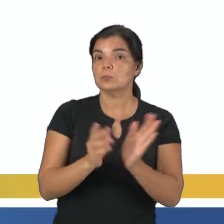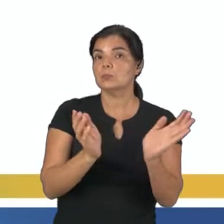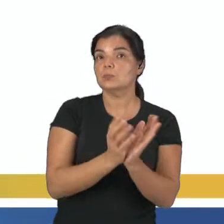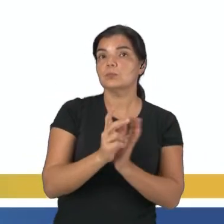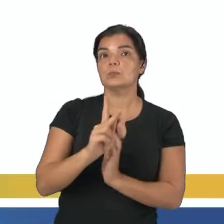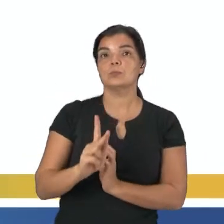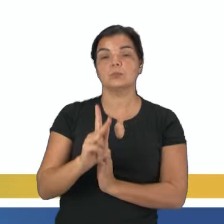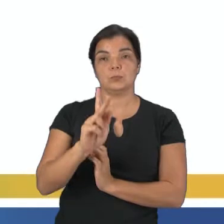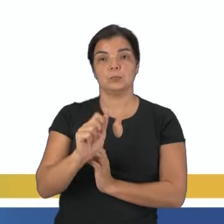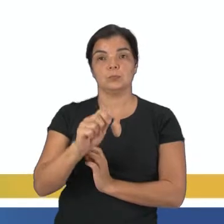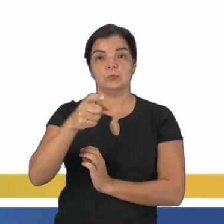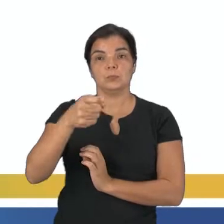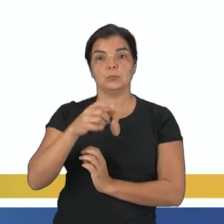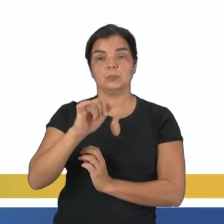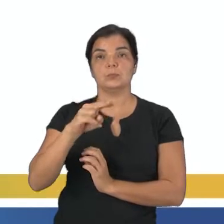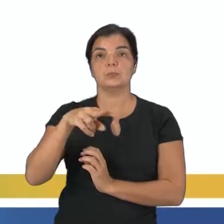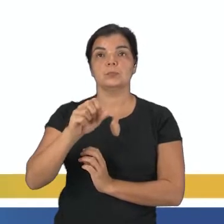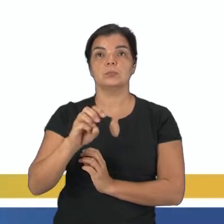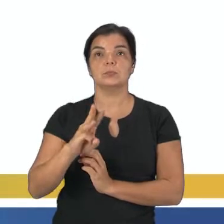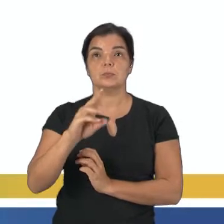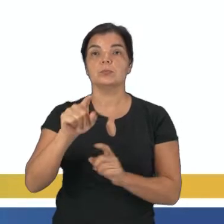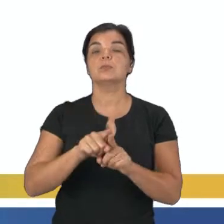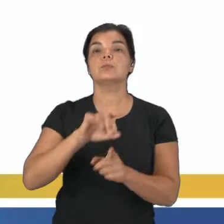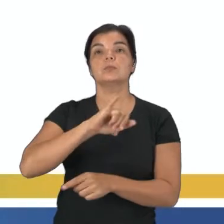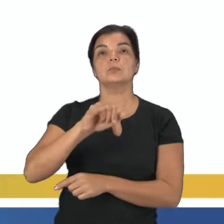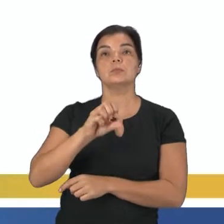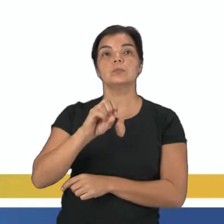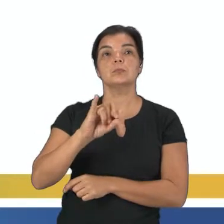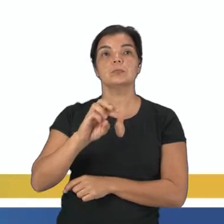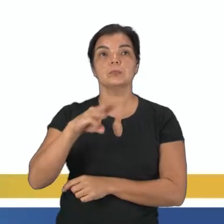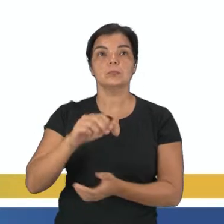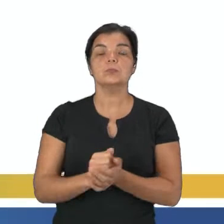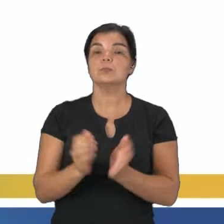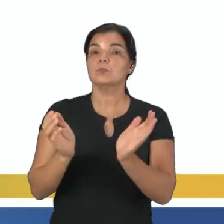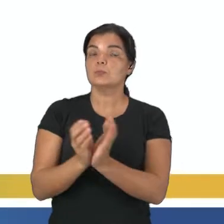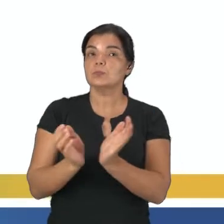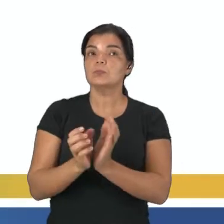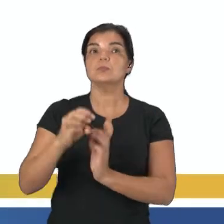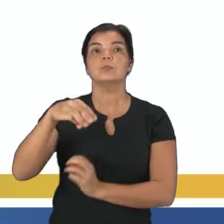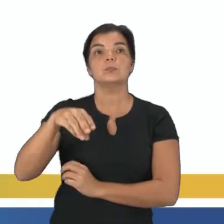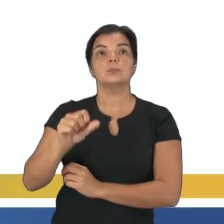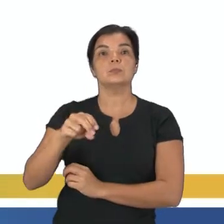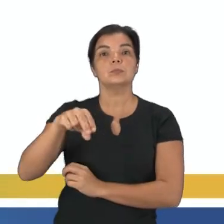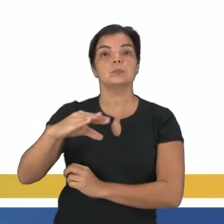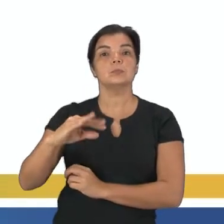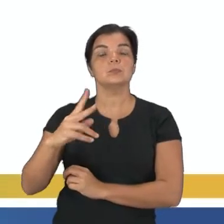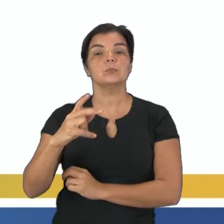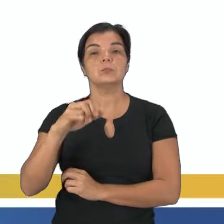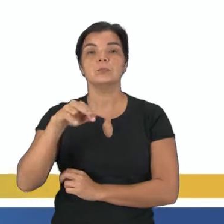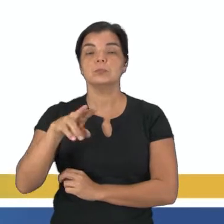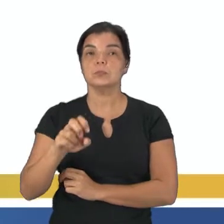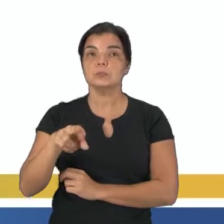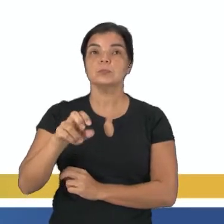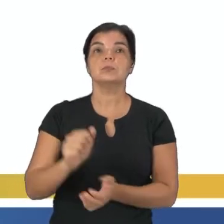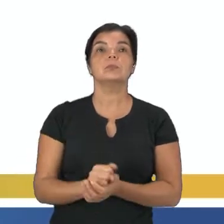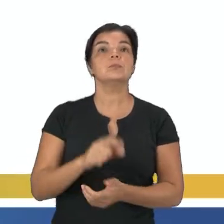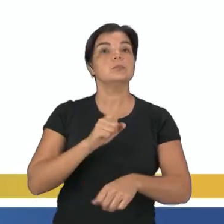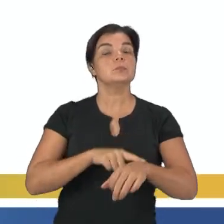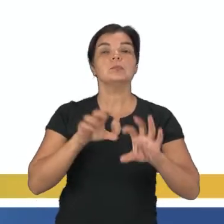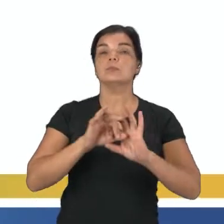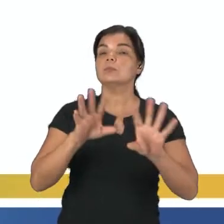Caxinauá, aqui do Acre, e Jaime Lúlio, que é do povo Manchineri, aqui do Acre também, é o tempo da vida